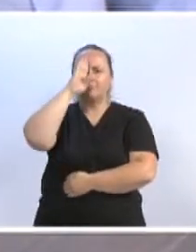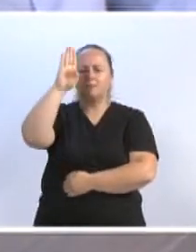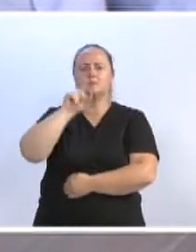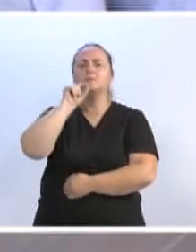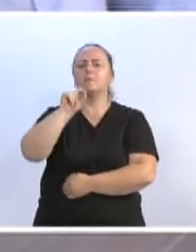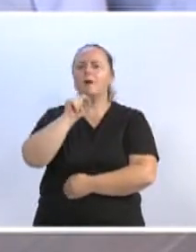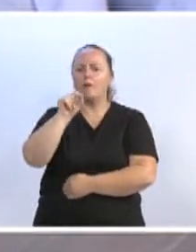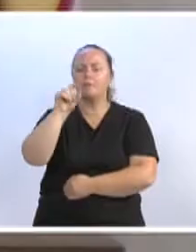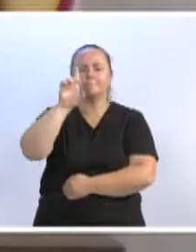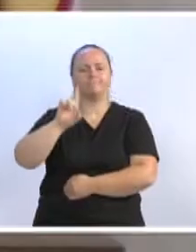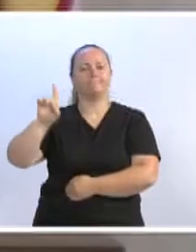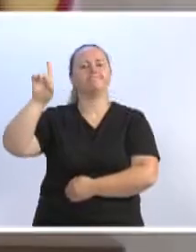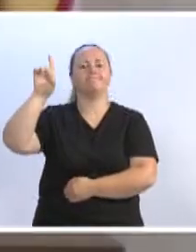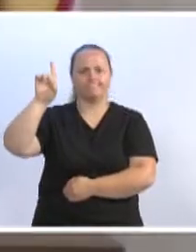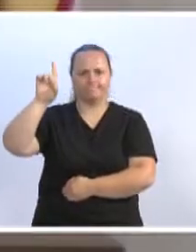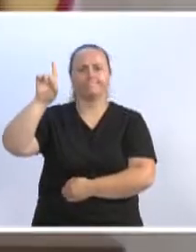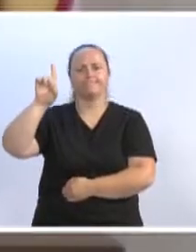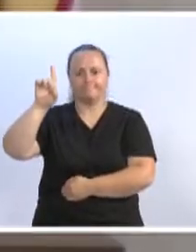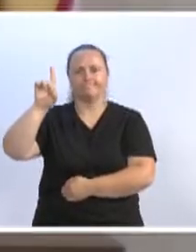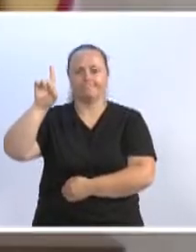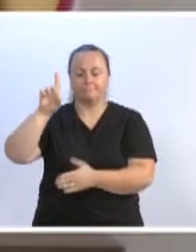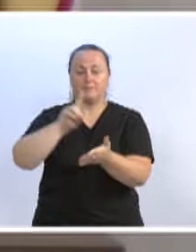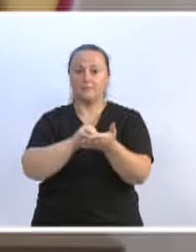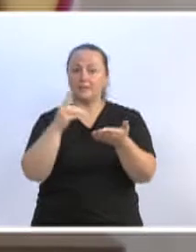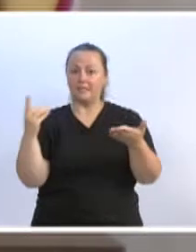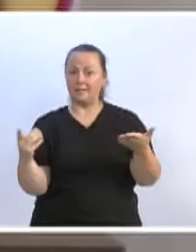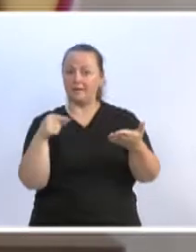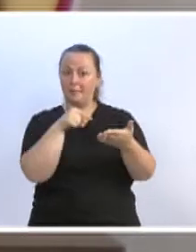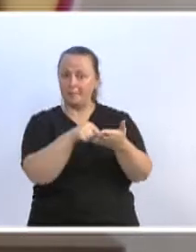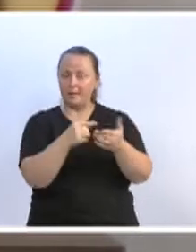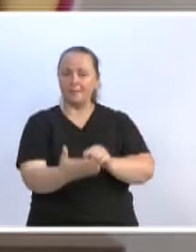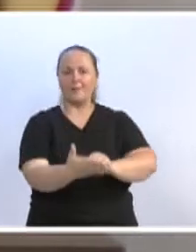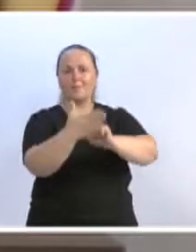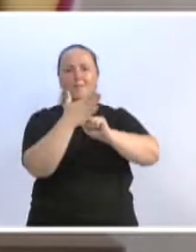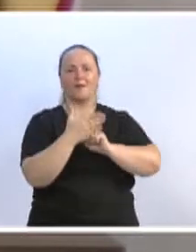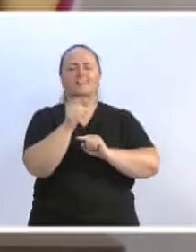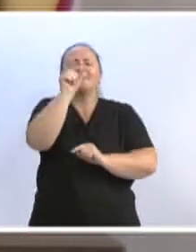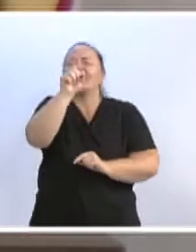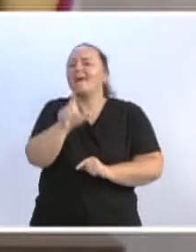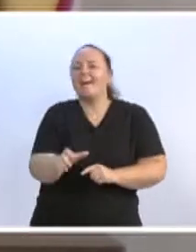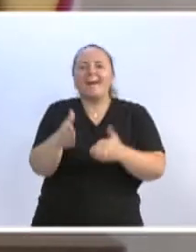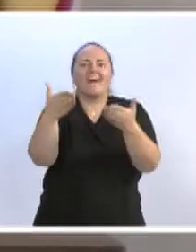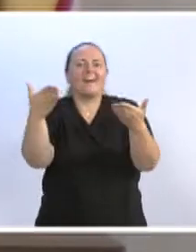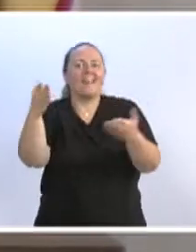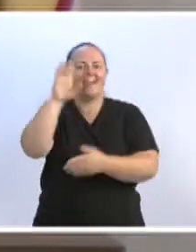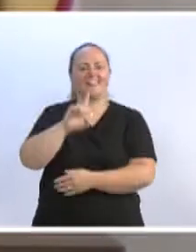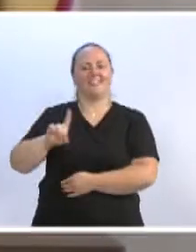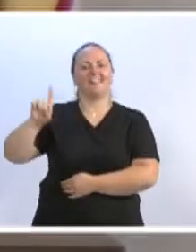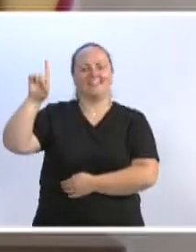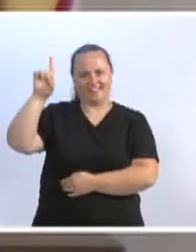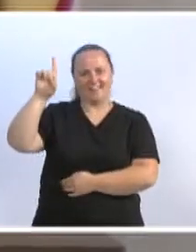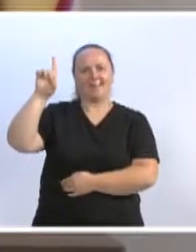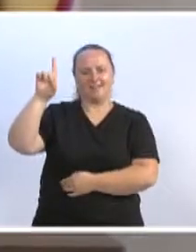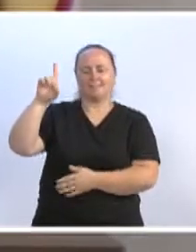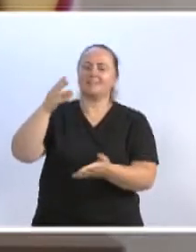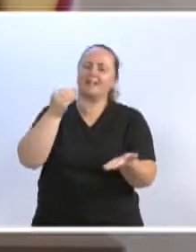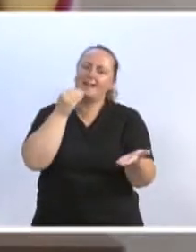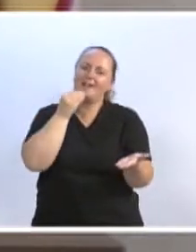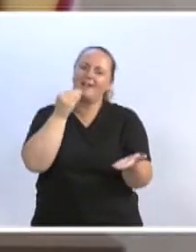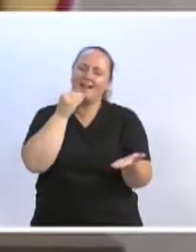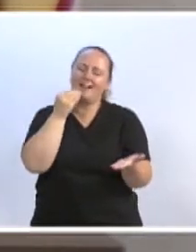Deus. E a Bíblia Sagrada é que nos apresenta Deus. É lógico que a gente também aprende sobre